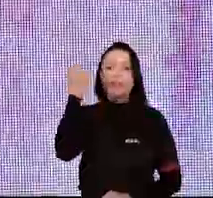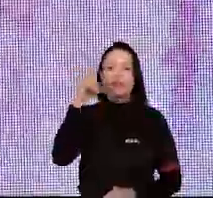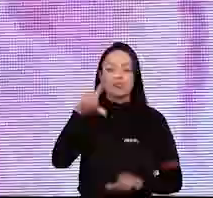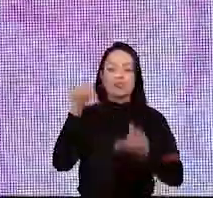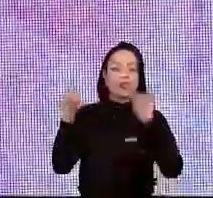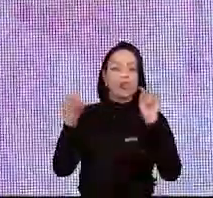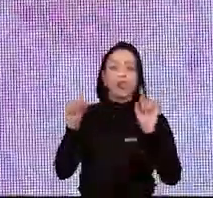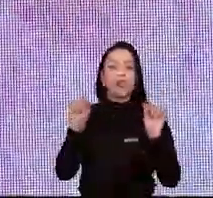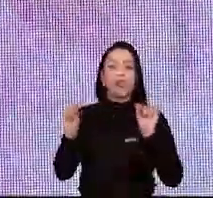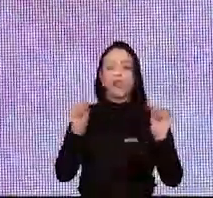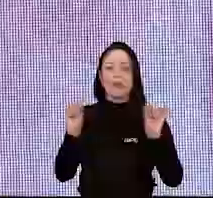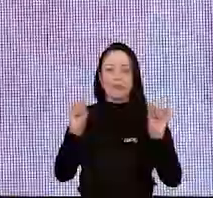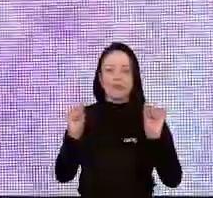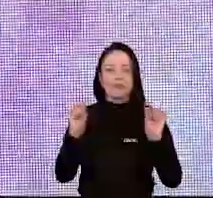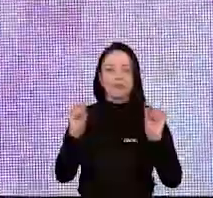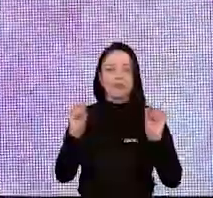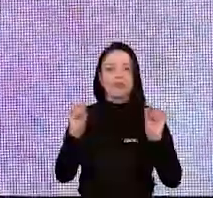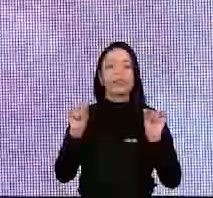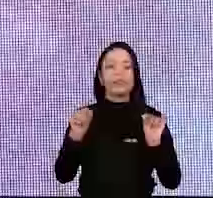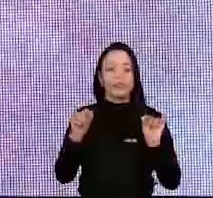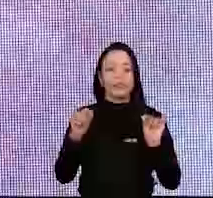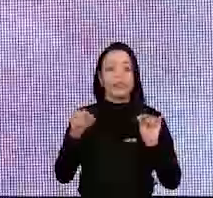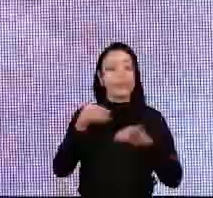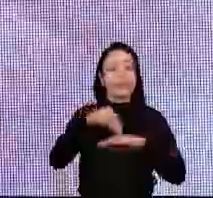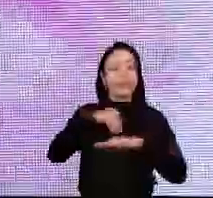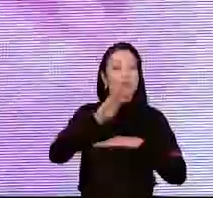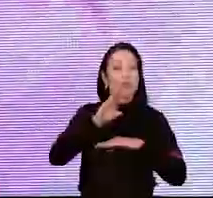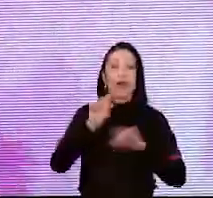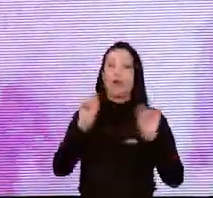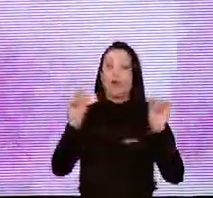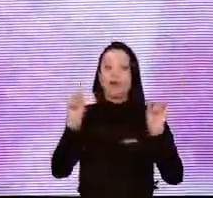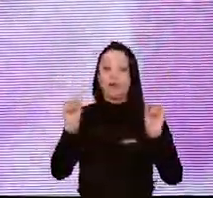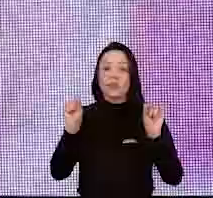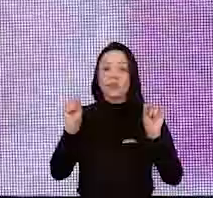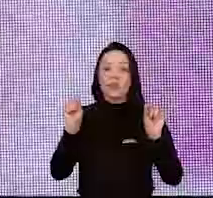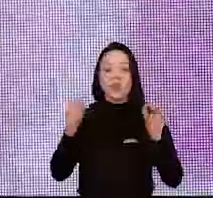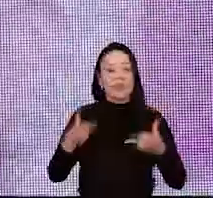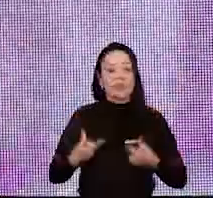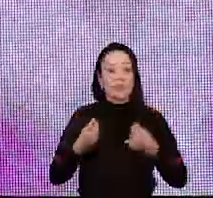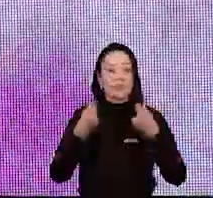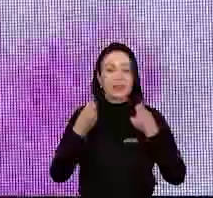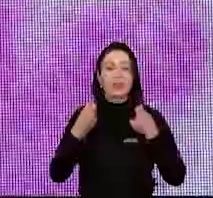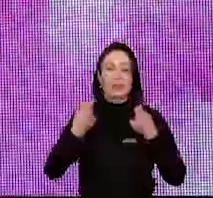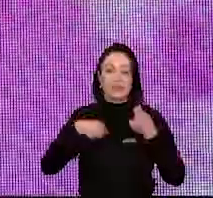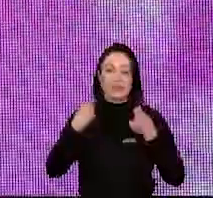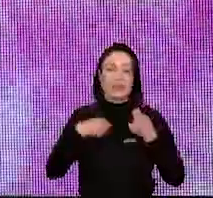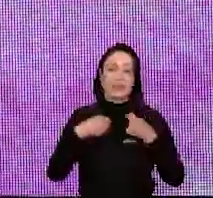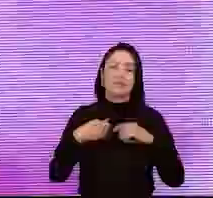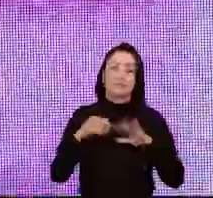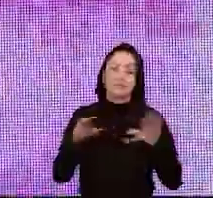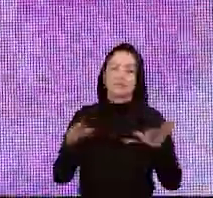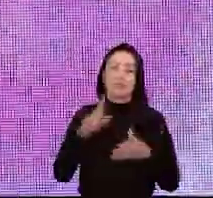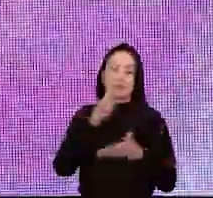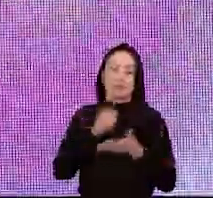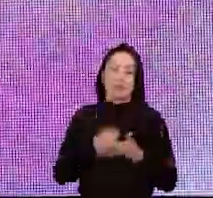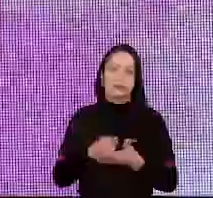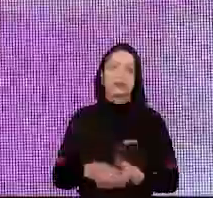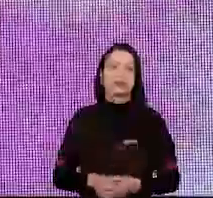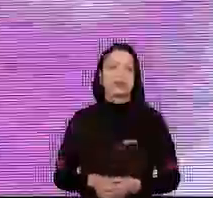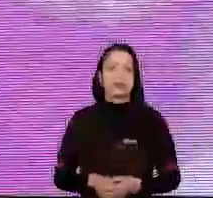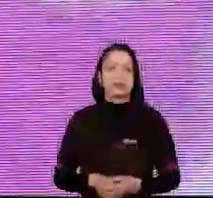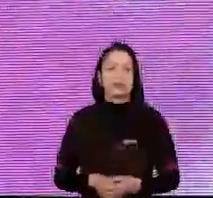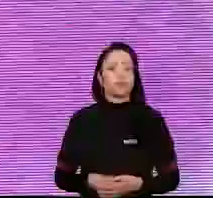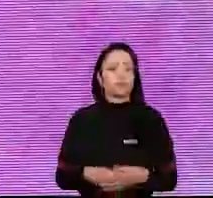o fragmento, né, para você indicar, porque se for carcinoma, vai ter que acabar, infelizmente, em ablação. Com certeza. Né? E